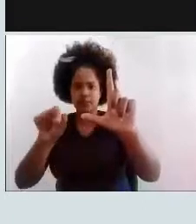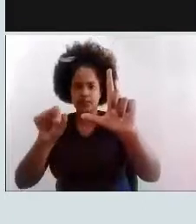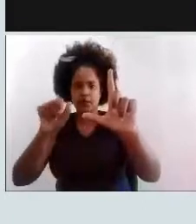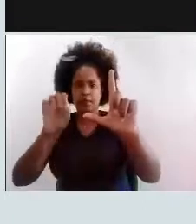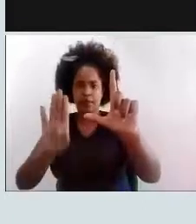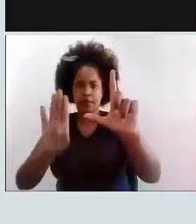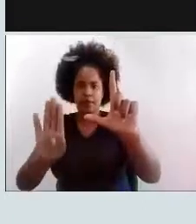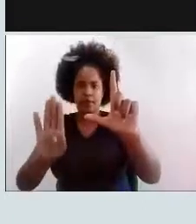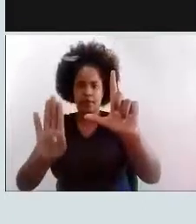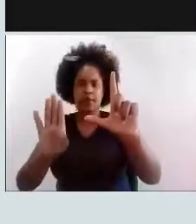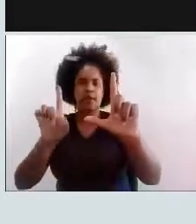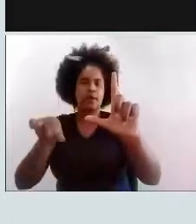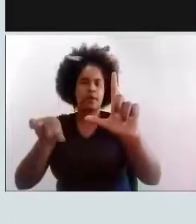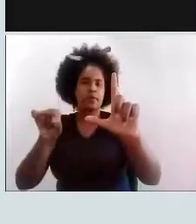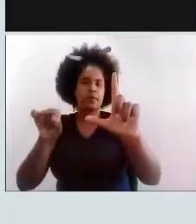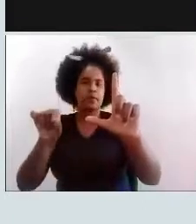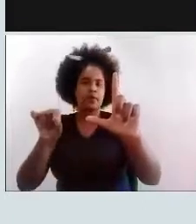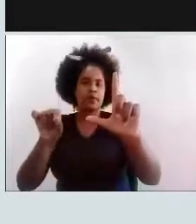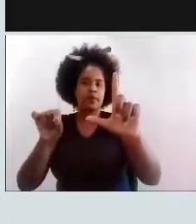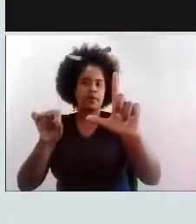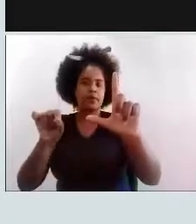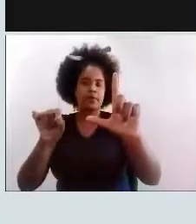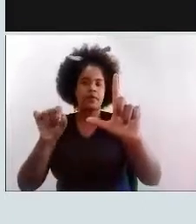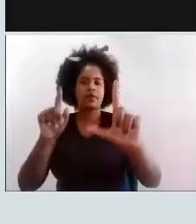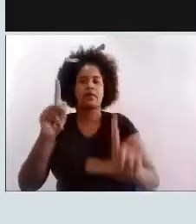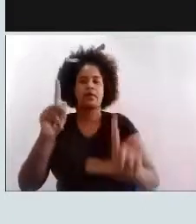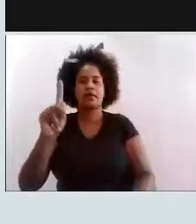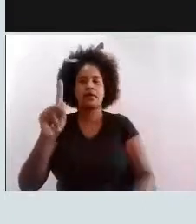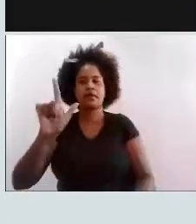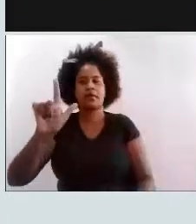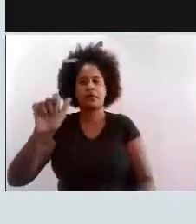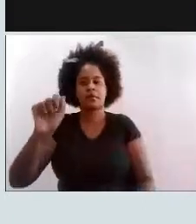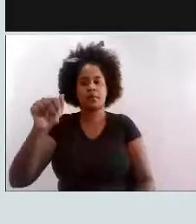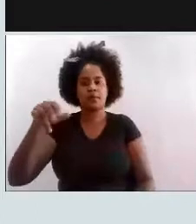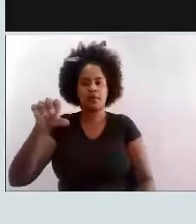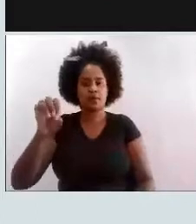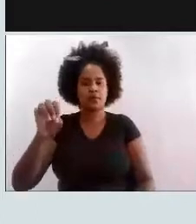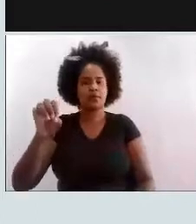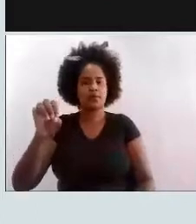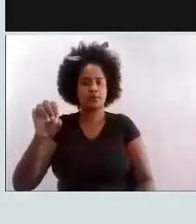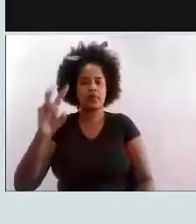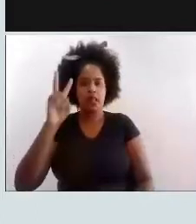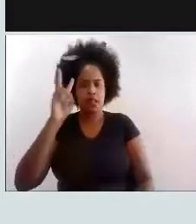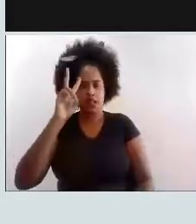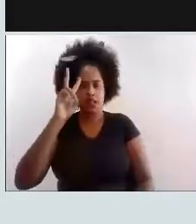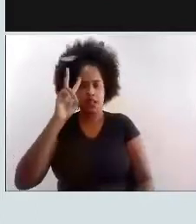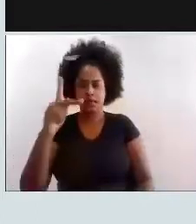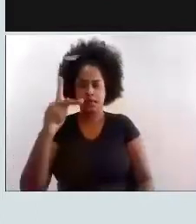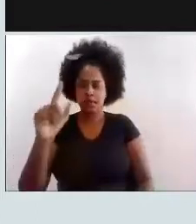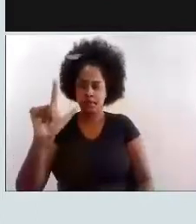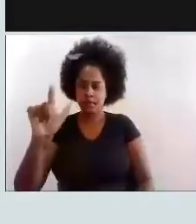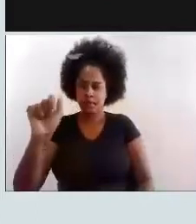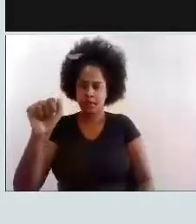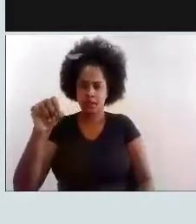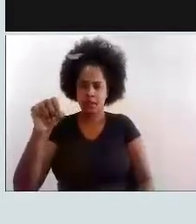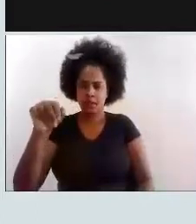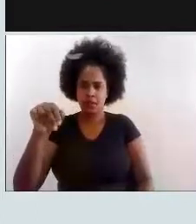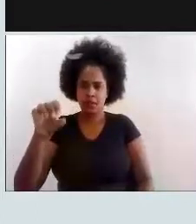planos. Lembram que o plano ele é representado por letras gregas? Então, eles são